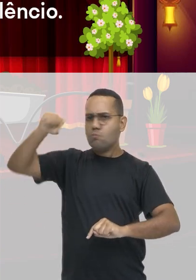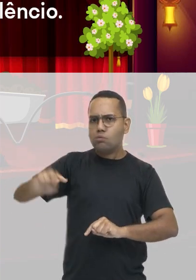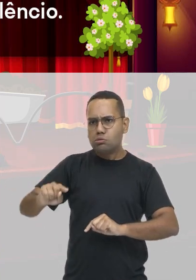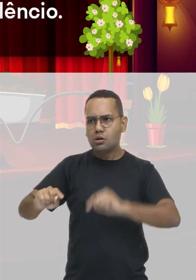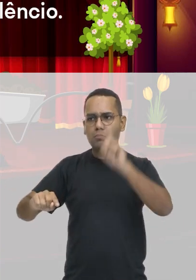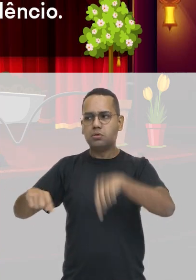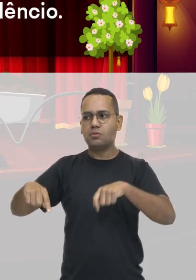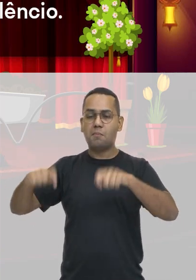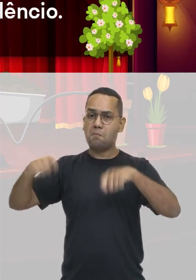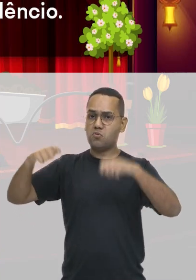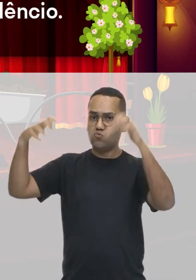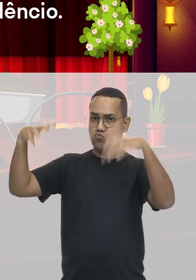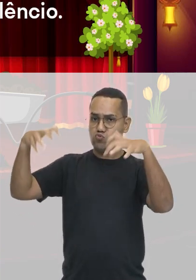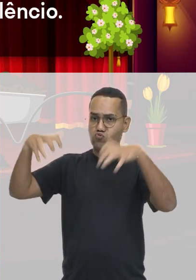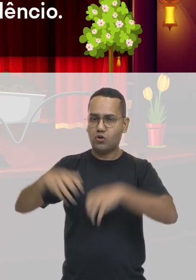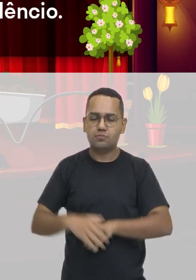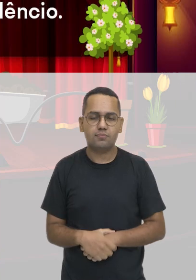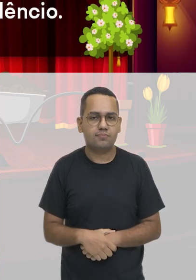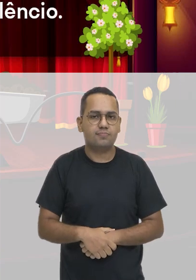Eu acho que vai chover,